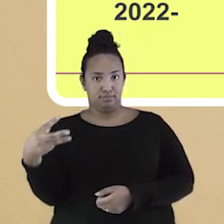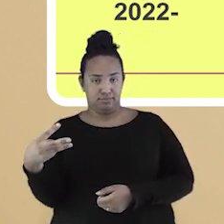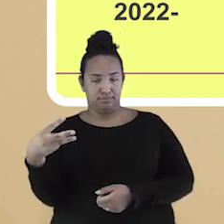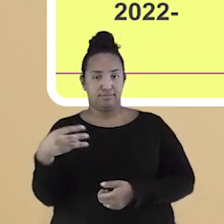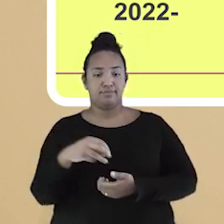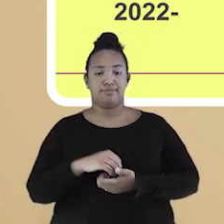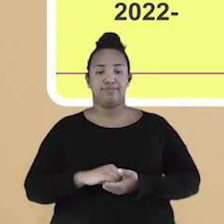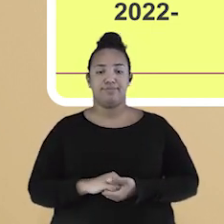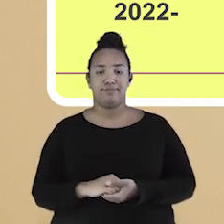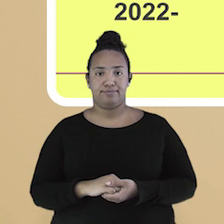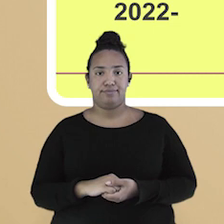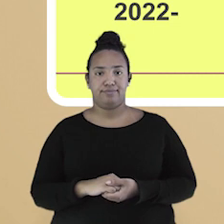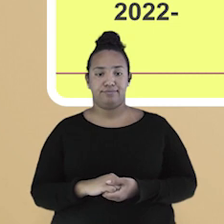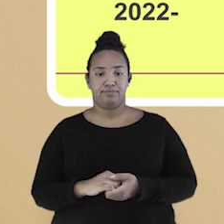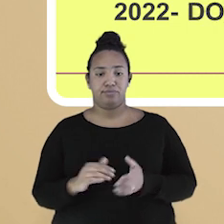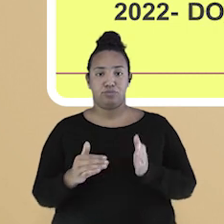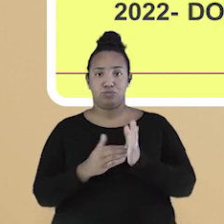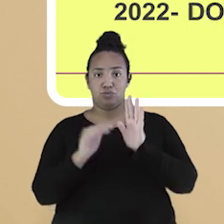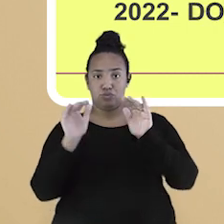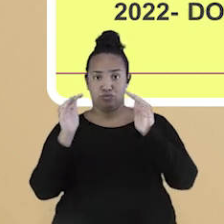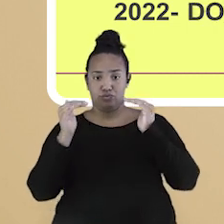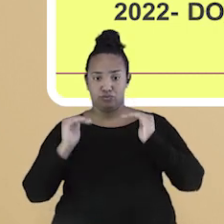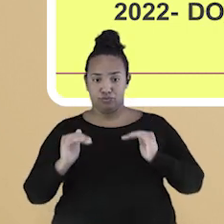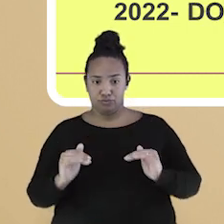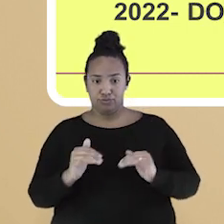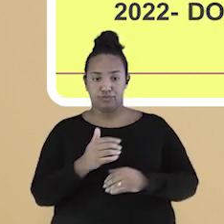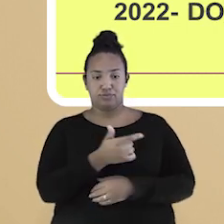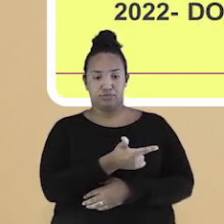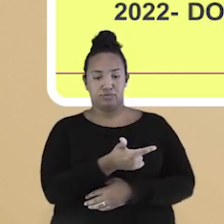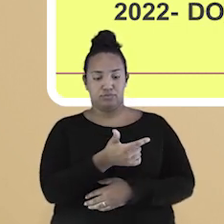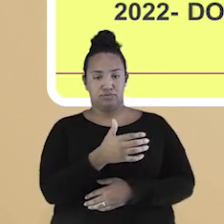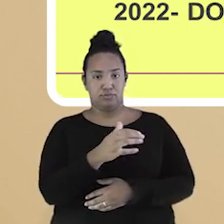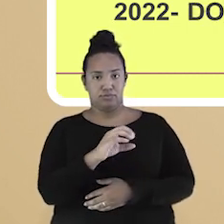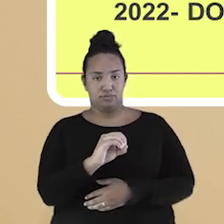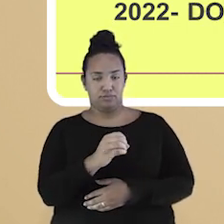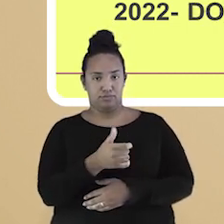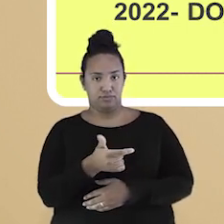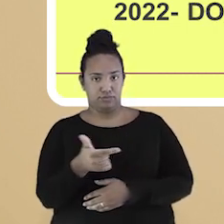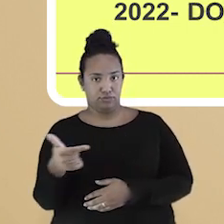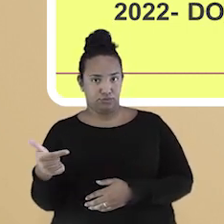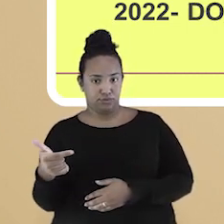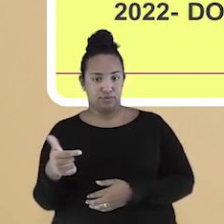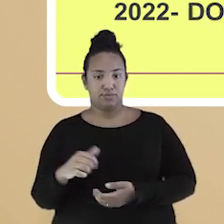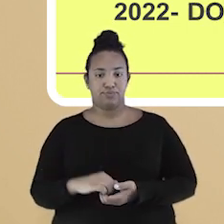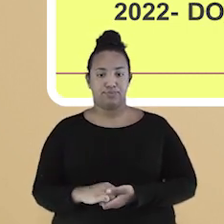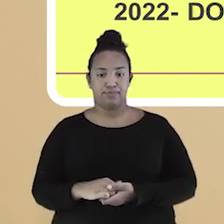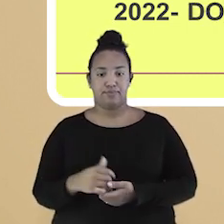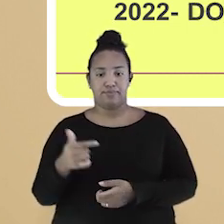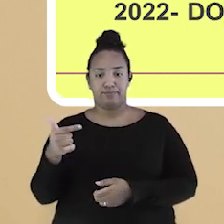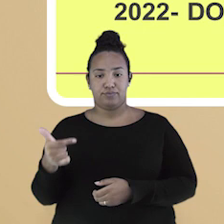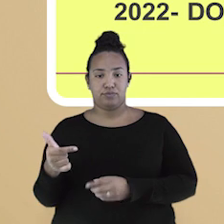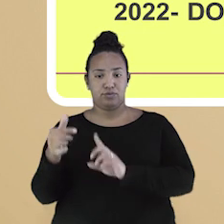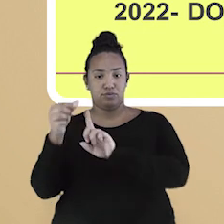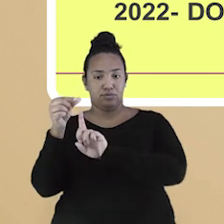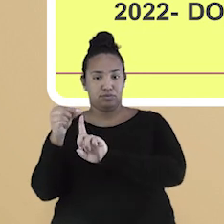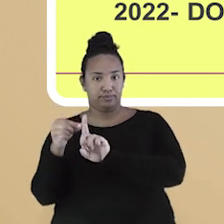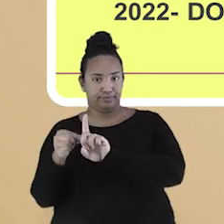663. E, por fim, o 2022. Temos aí 2